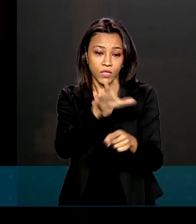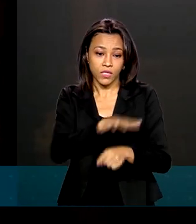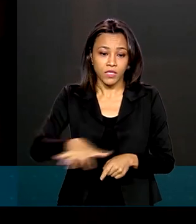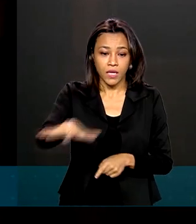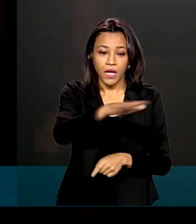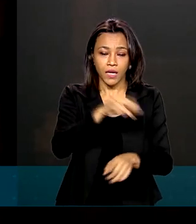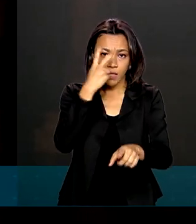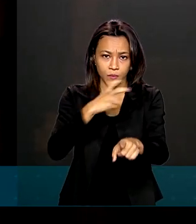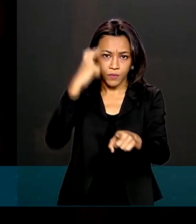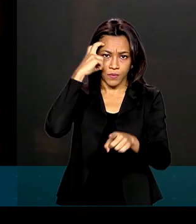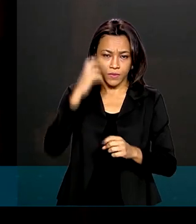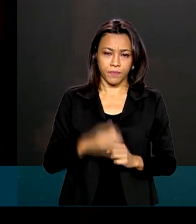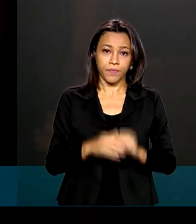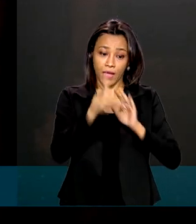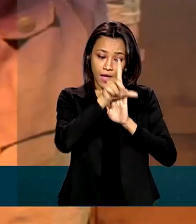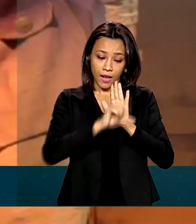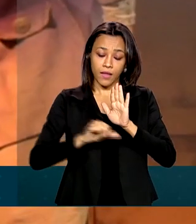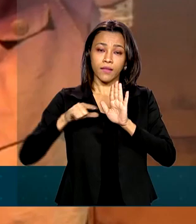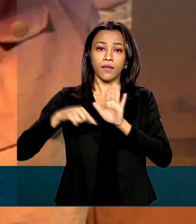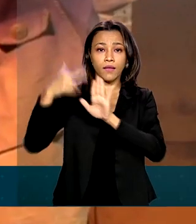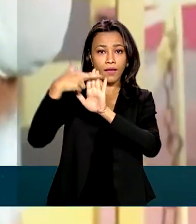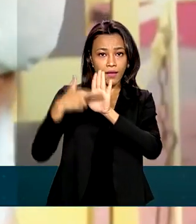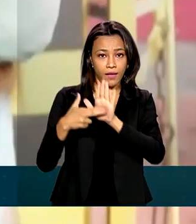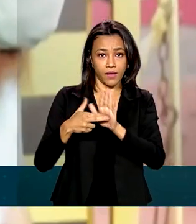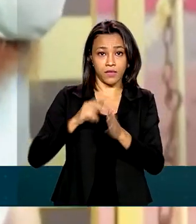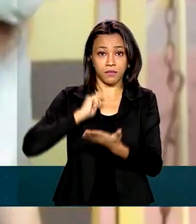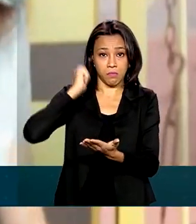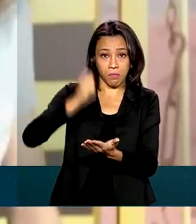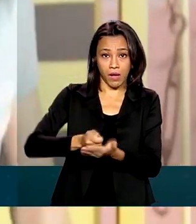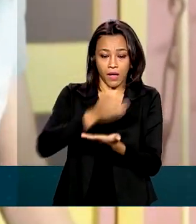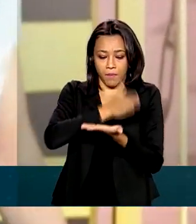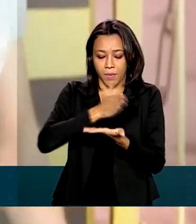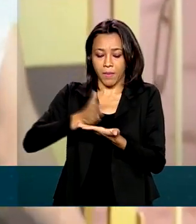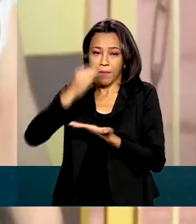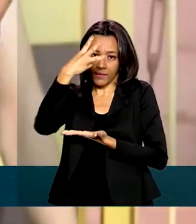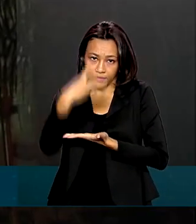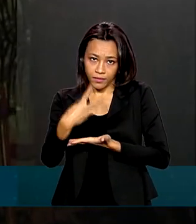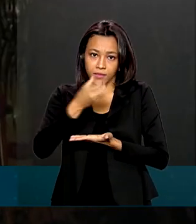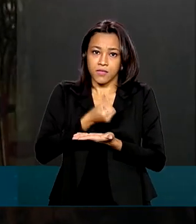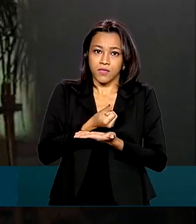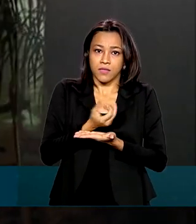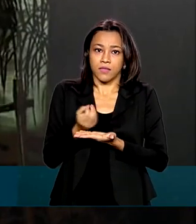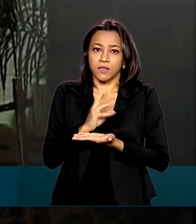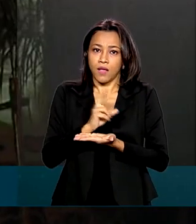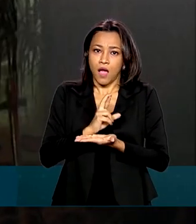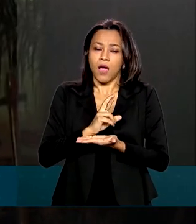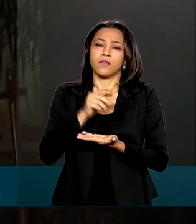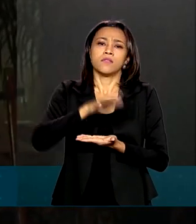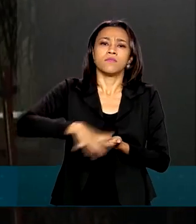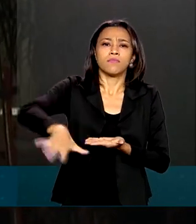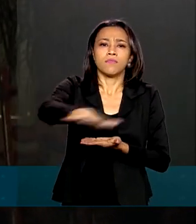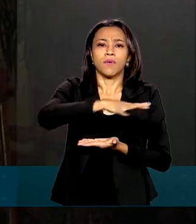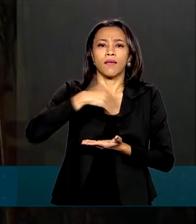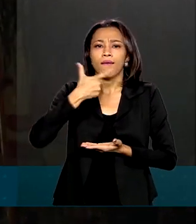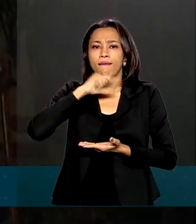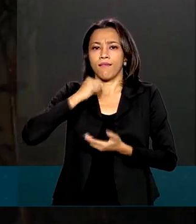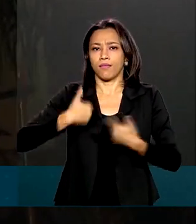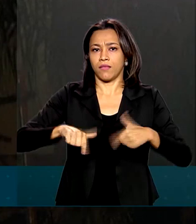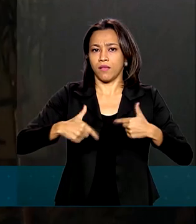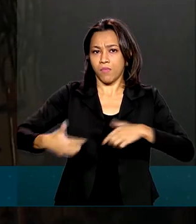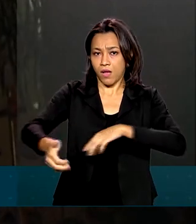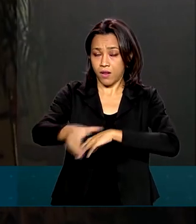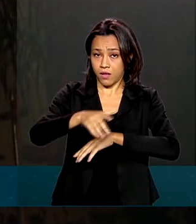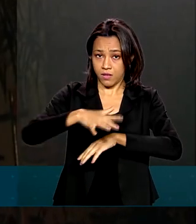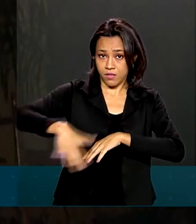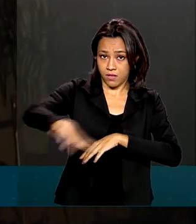define critérios para o pagamento de três parcelas mensais de r$600 a trabalhadores da área cultural que tiveram